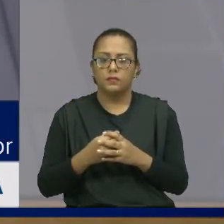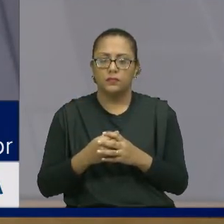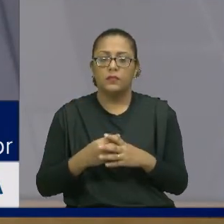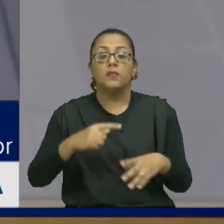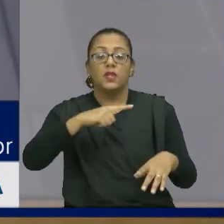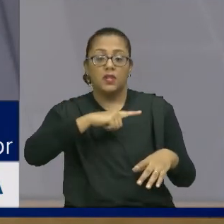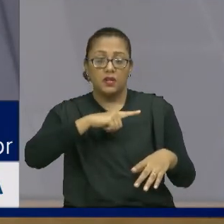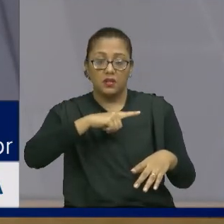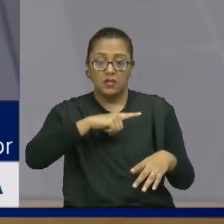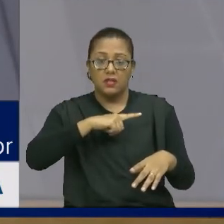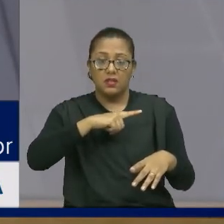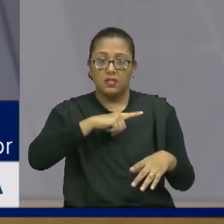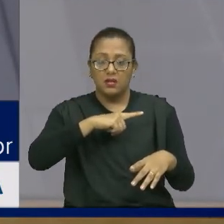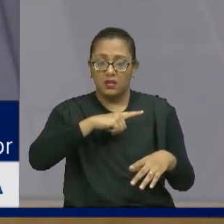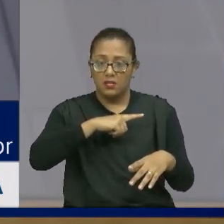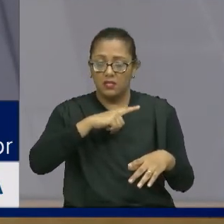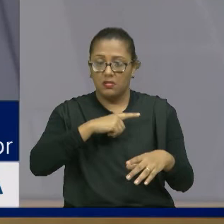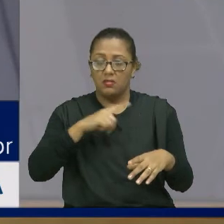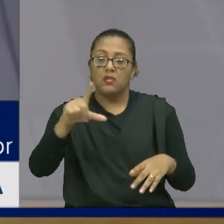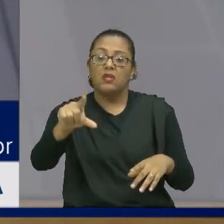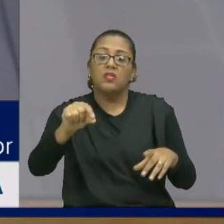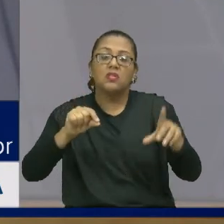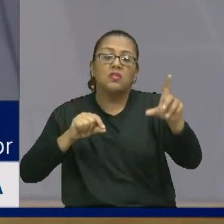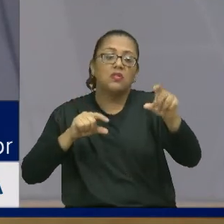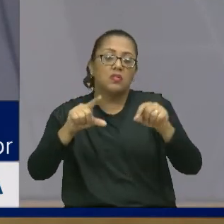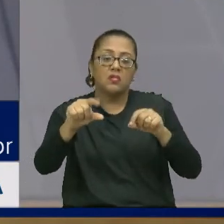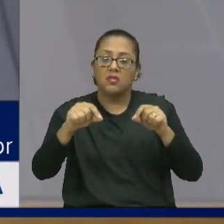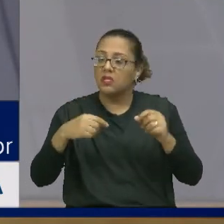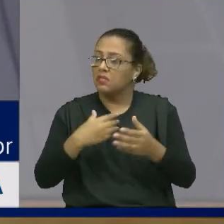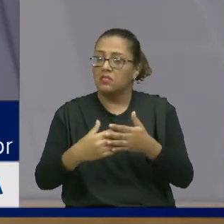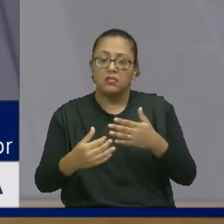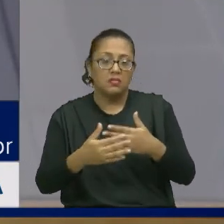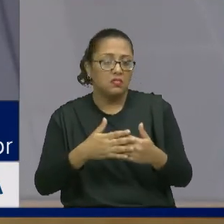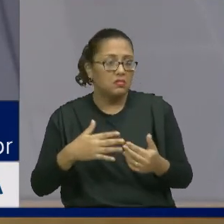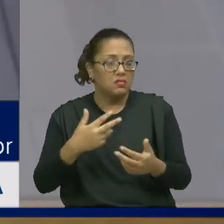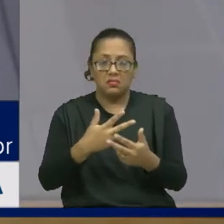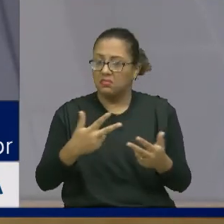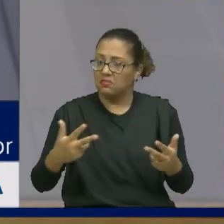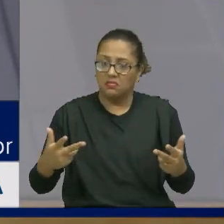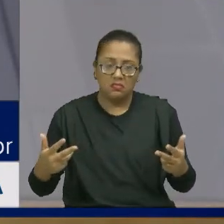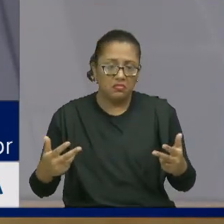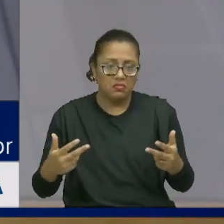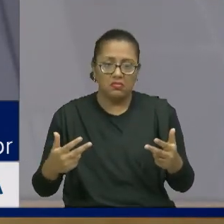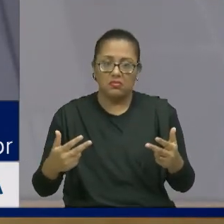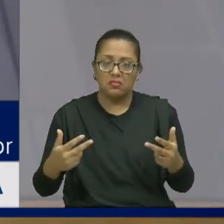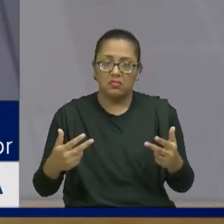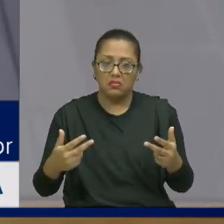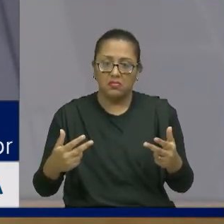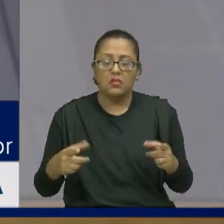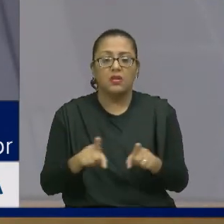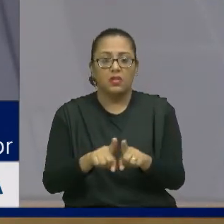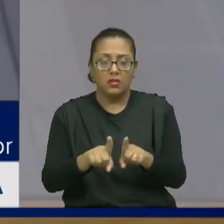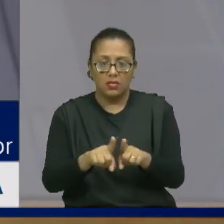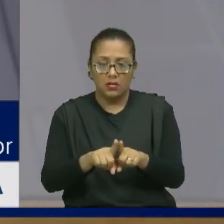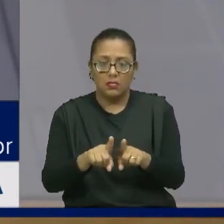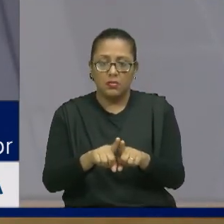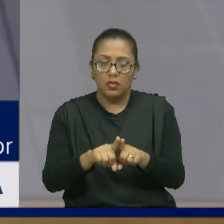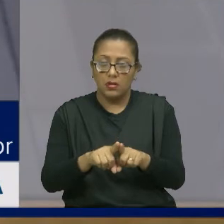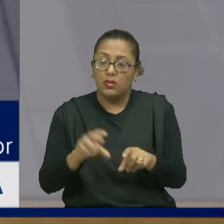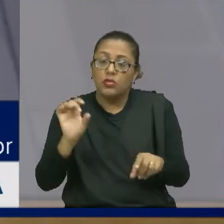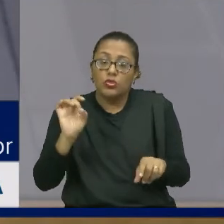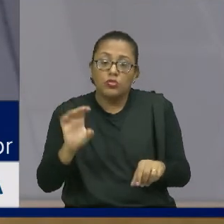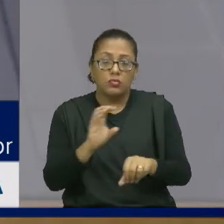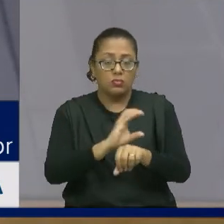tenham interferido em qualquer condição ou qualquer título, exceto na condição de